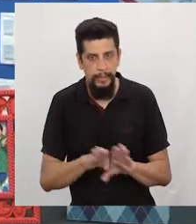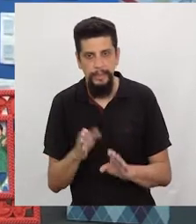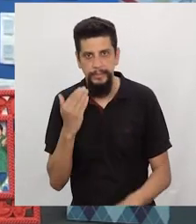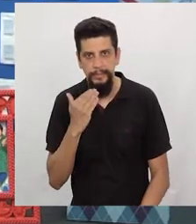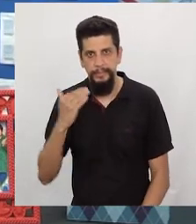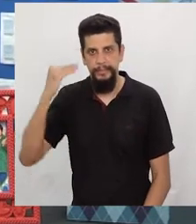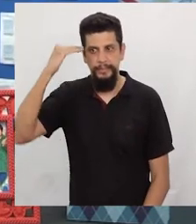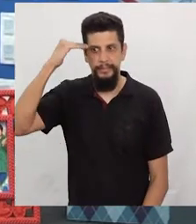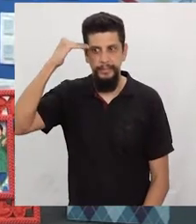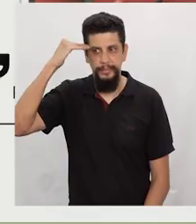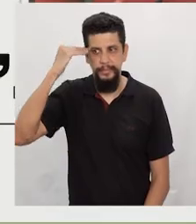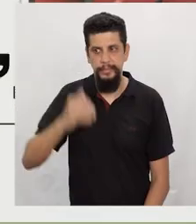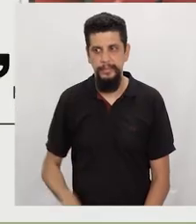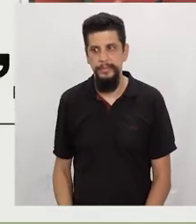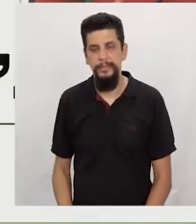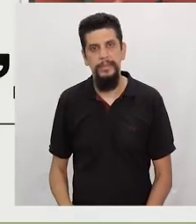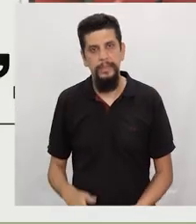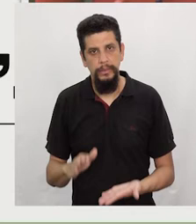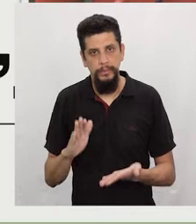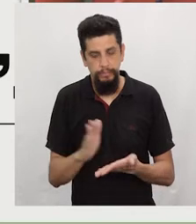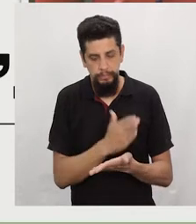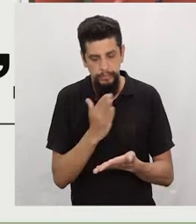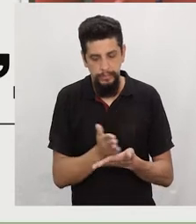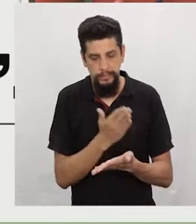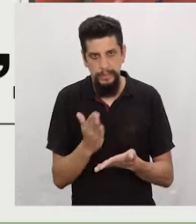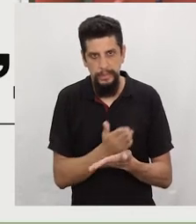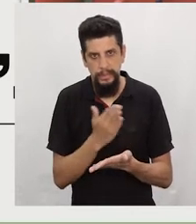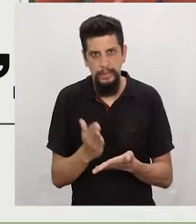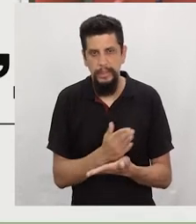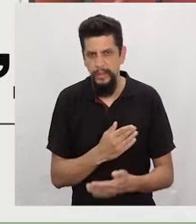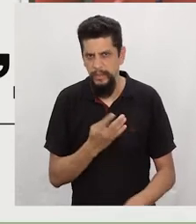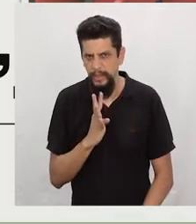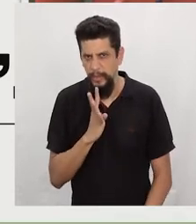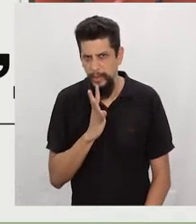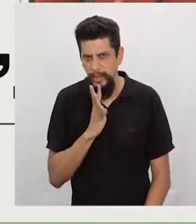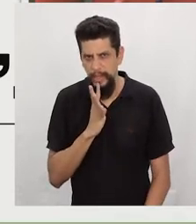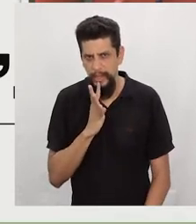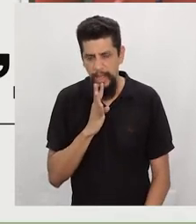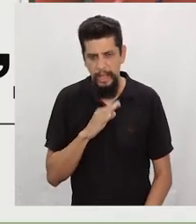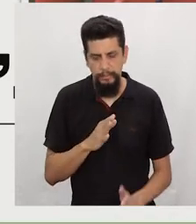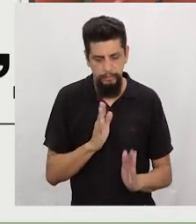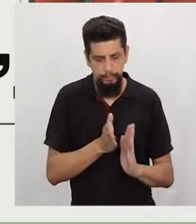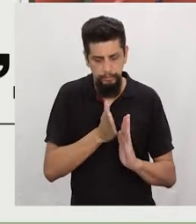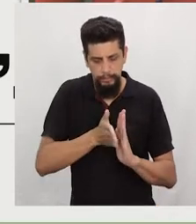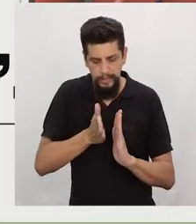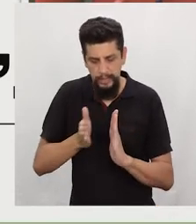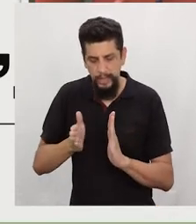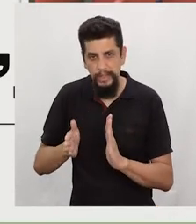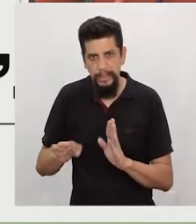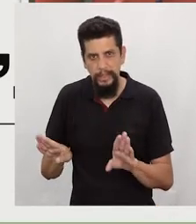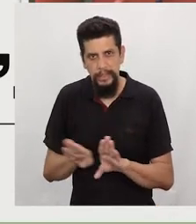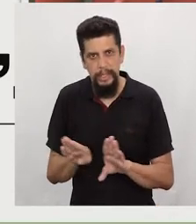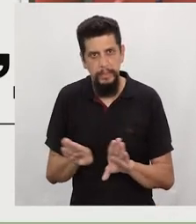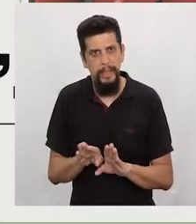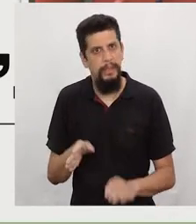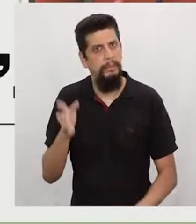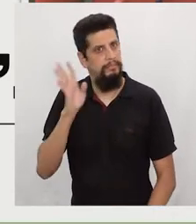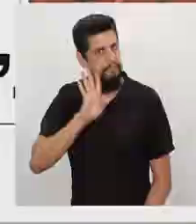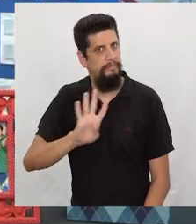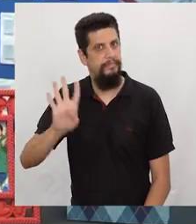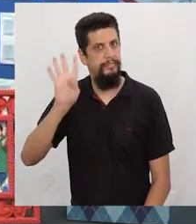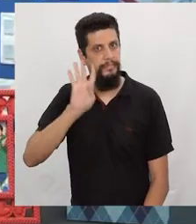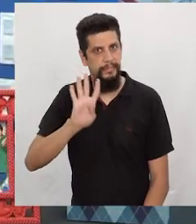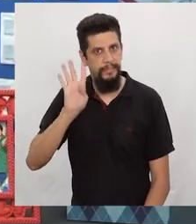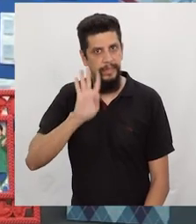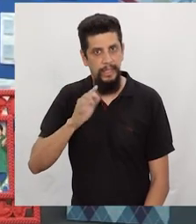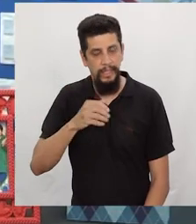a série Diário de Pilar. Não sei se vocês conhecem esta série, que também é bem